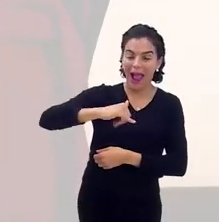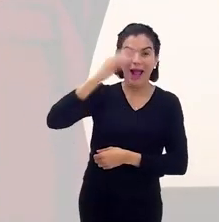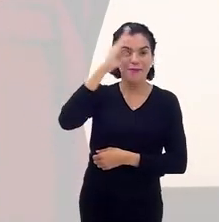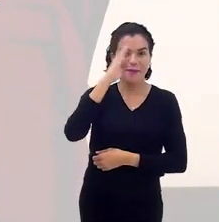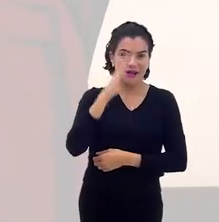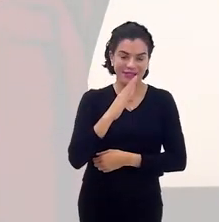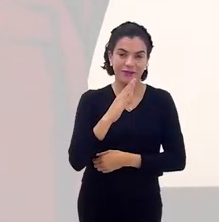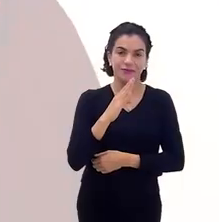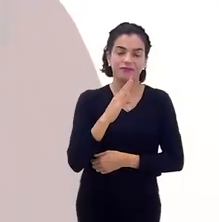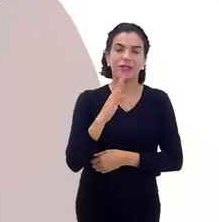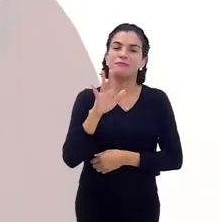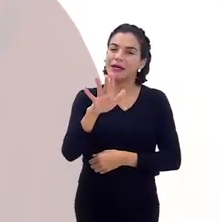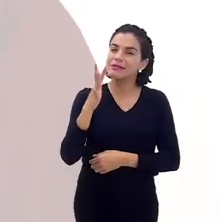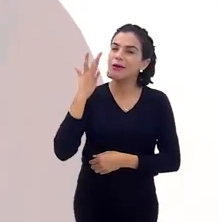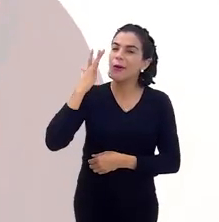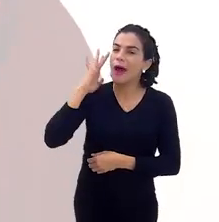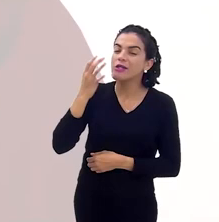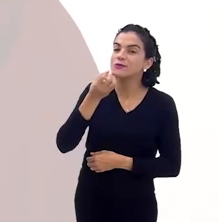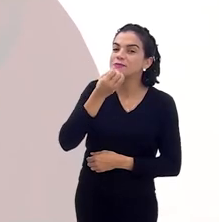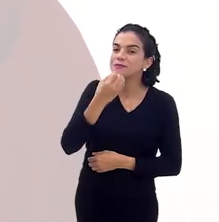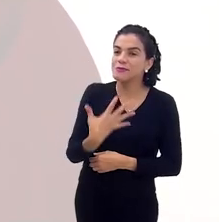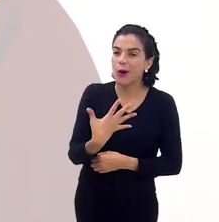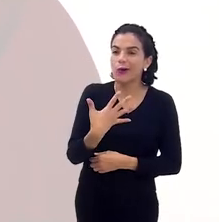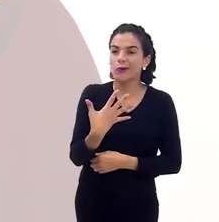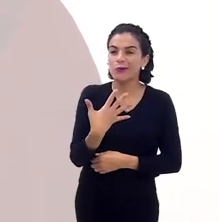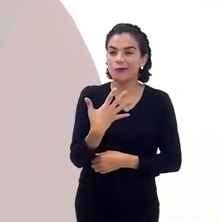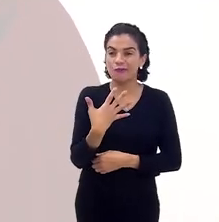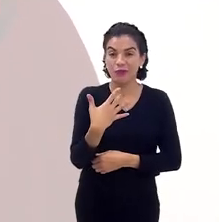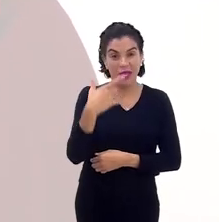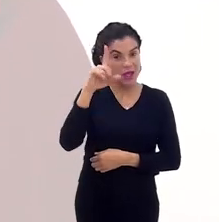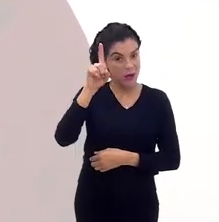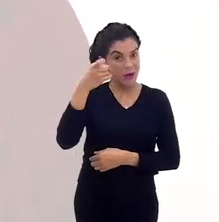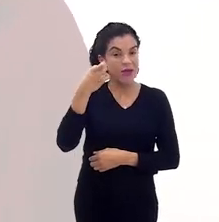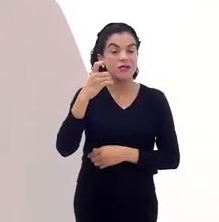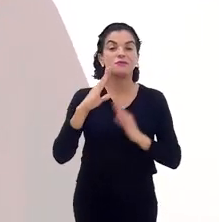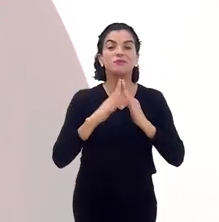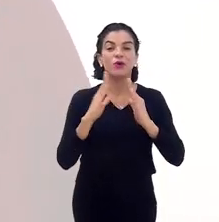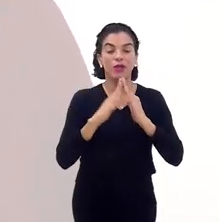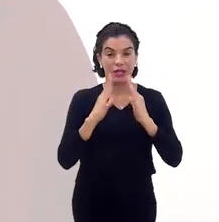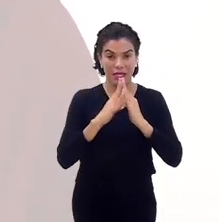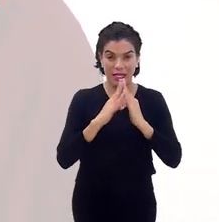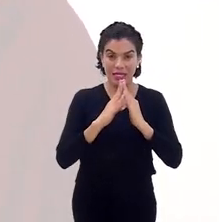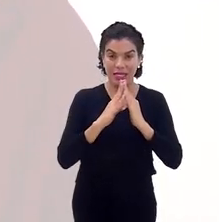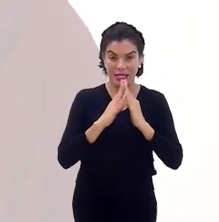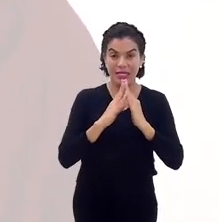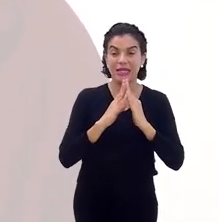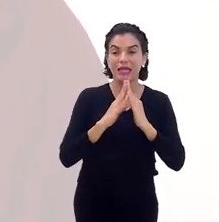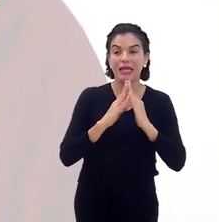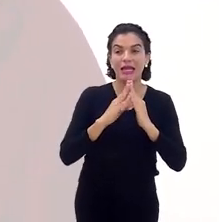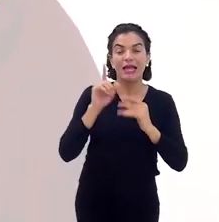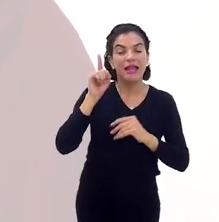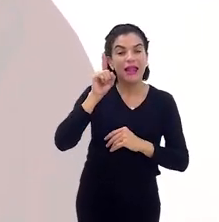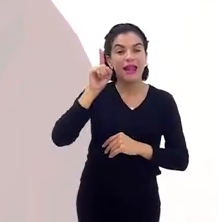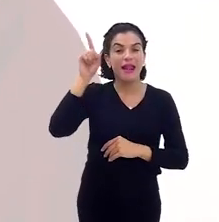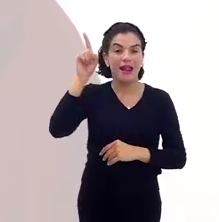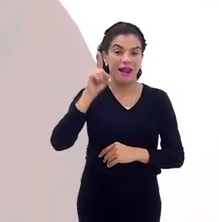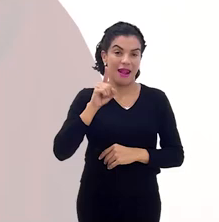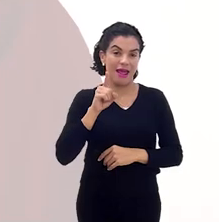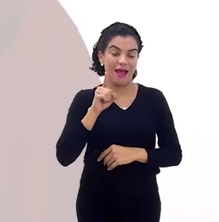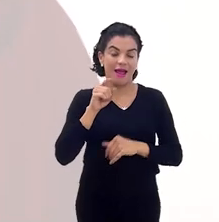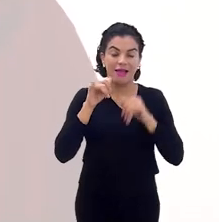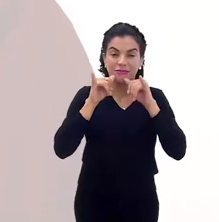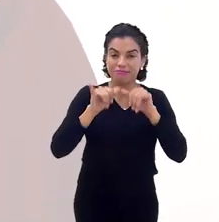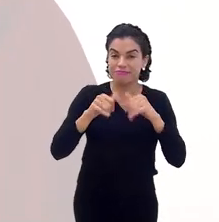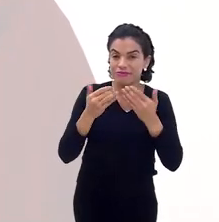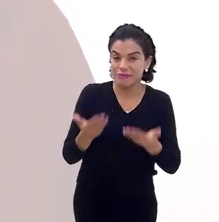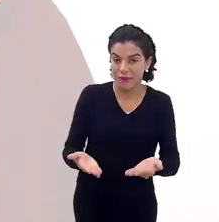gente fazer. Mas acho bom... eu morei, os 7 anos que eu morei lá, eu acho que deu a